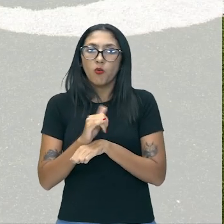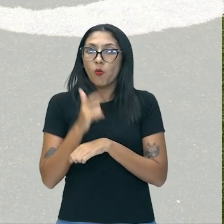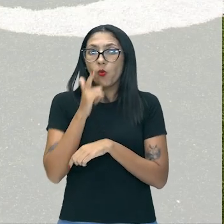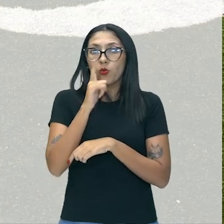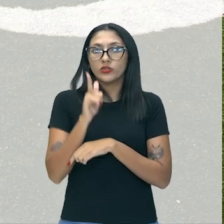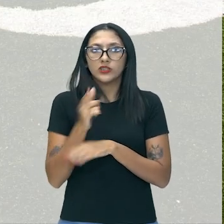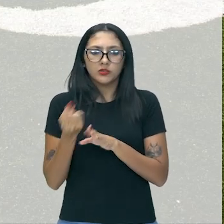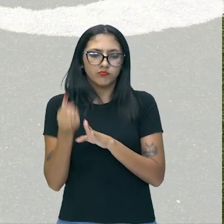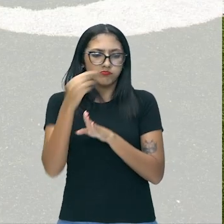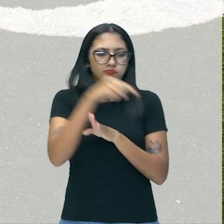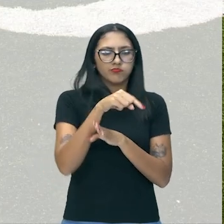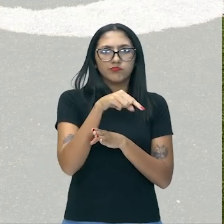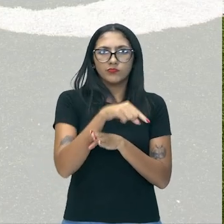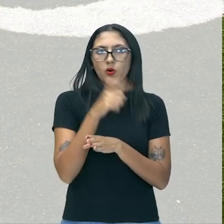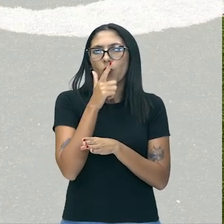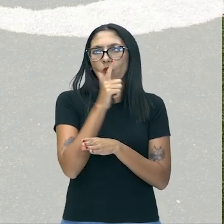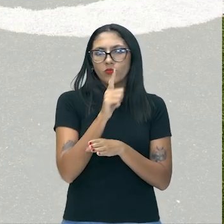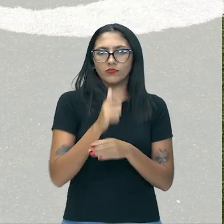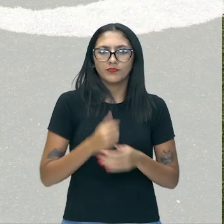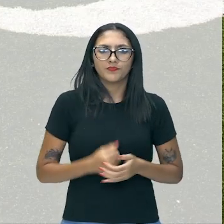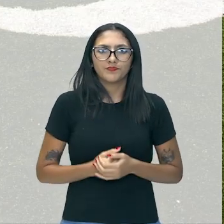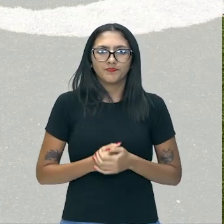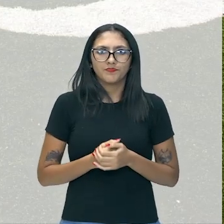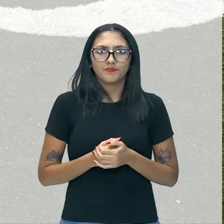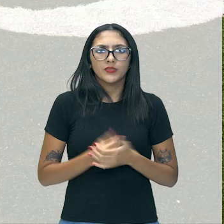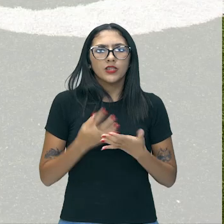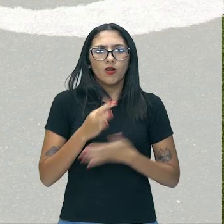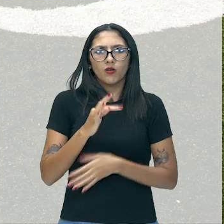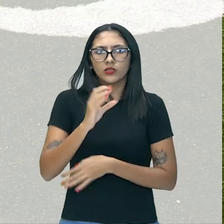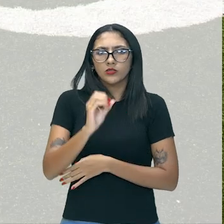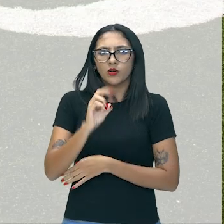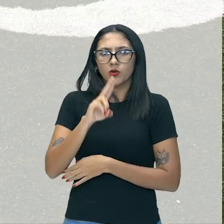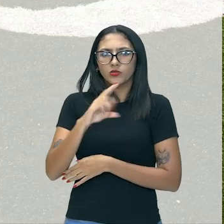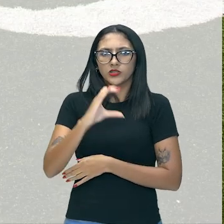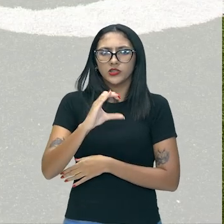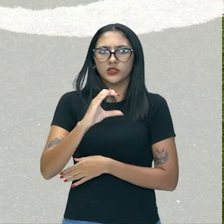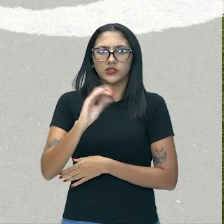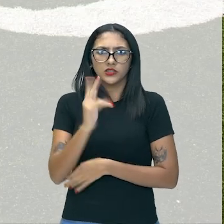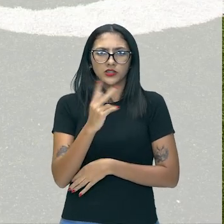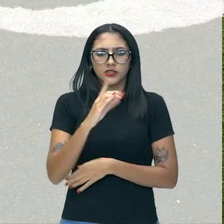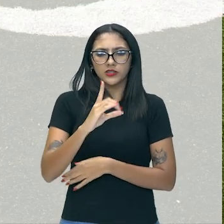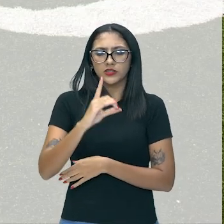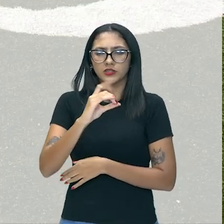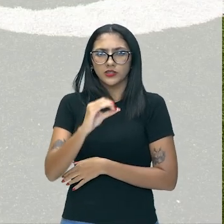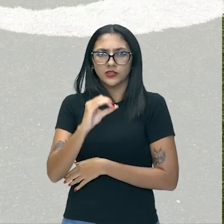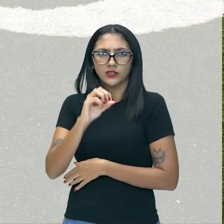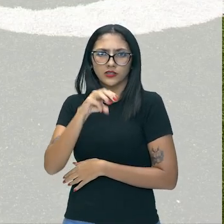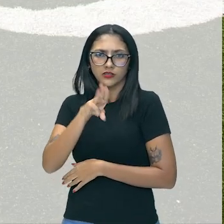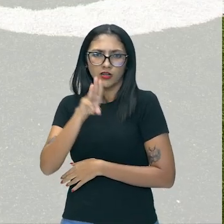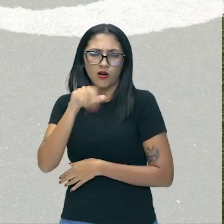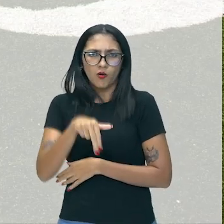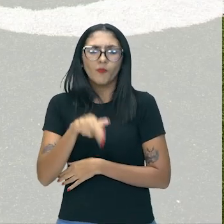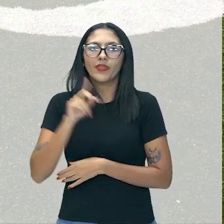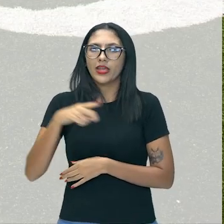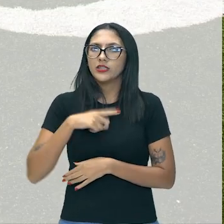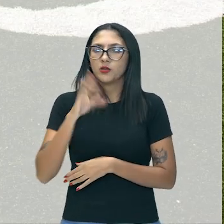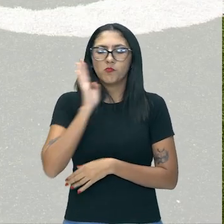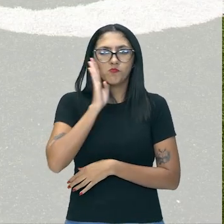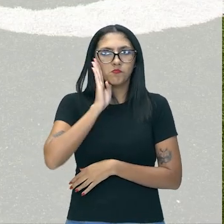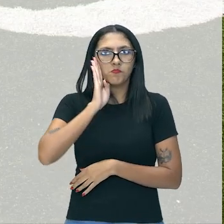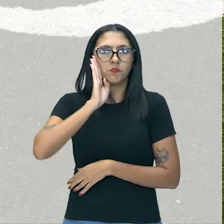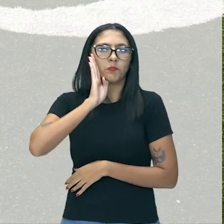da partida. Então, um touchdown, por exemplo, vale 6 pontos, que é uma das principais formas de se pontuar no